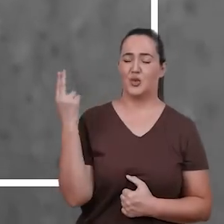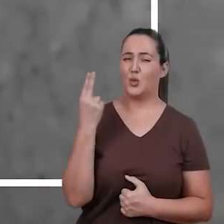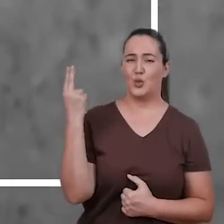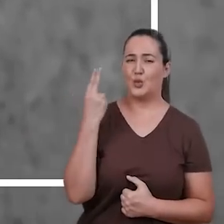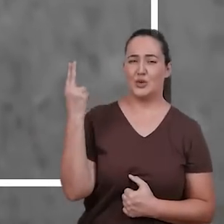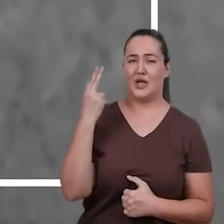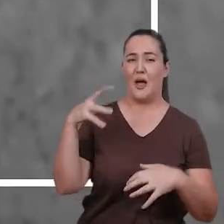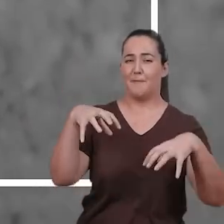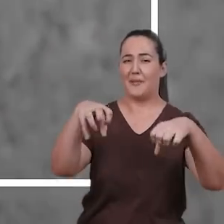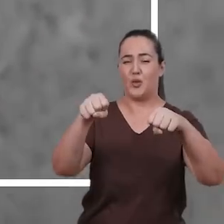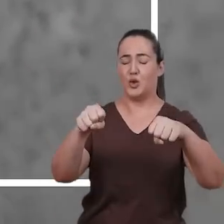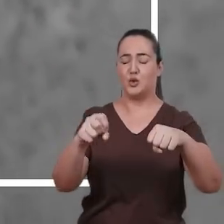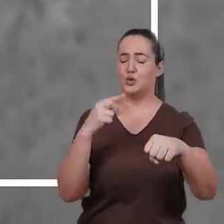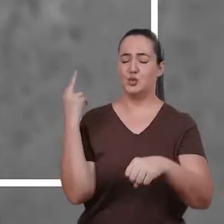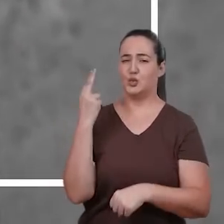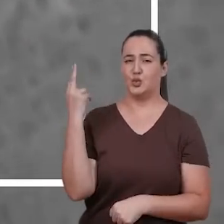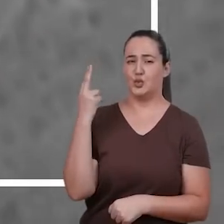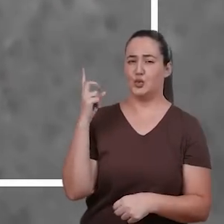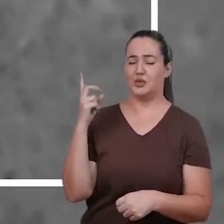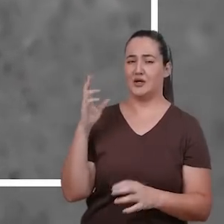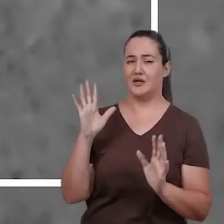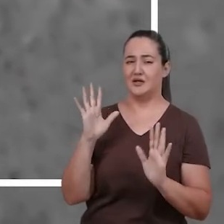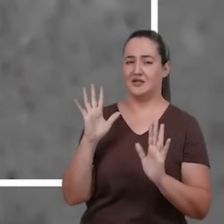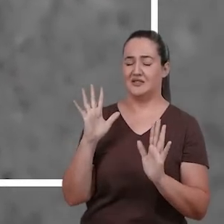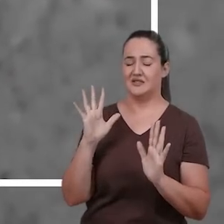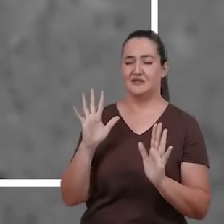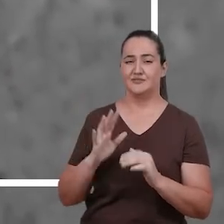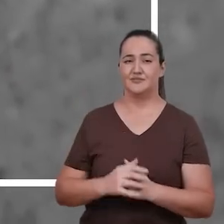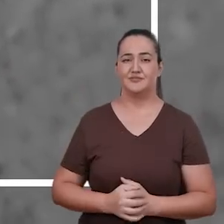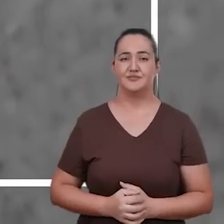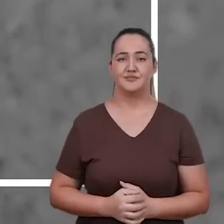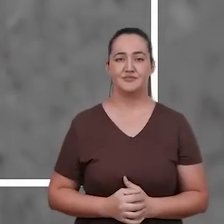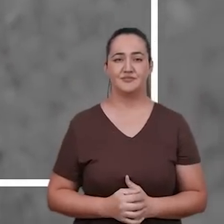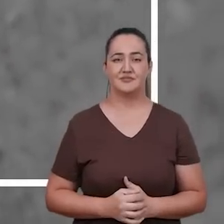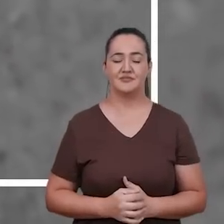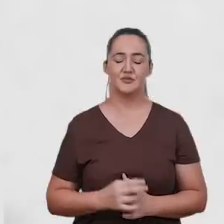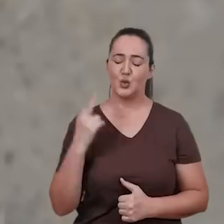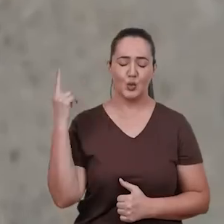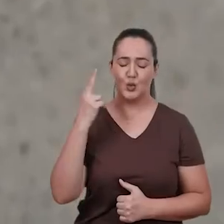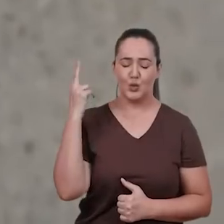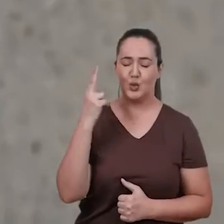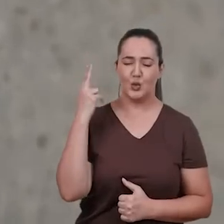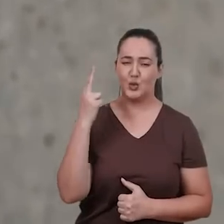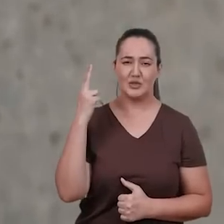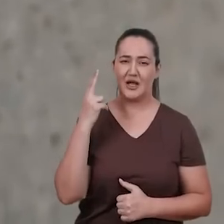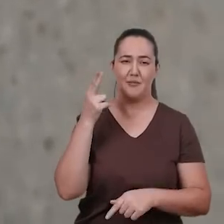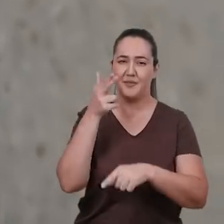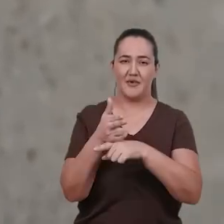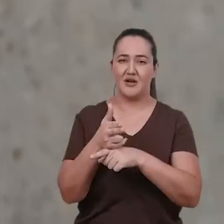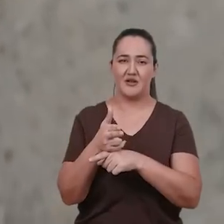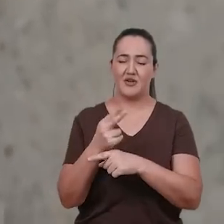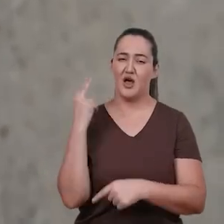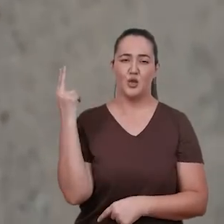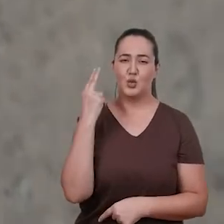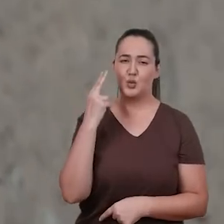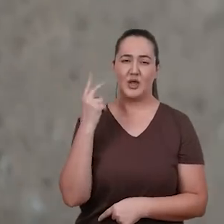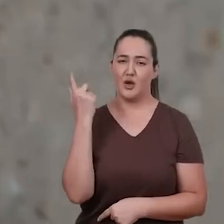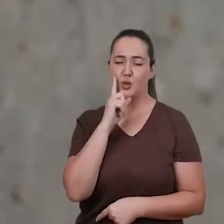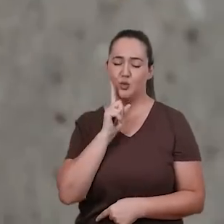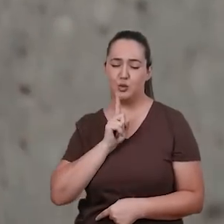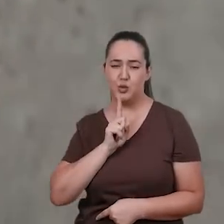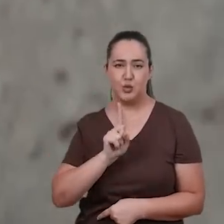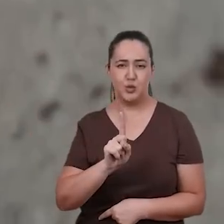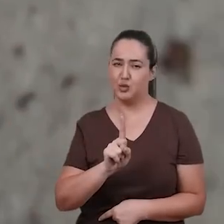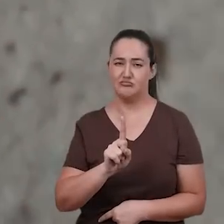Não dá pra ir, apagou a luz, tá escuro lá. Pode falar alguma coisa aí se quiser. Olha, Não dá? não dá, tá apagado lá. Não dá